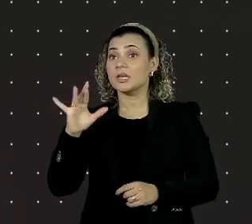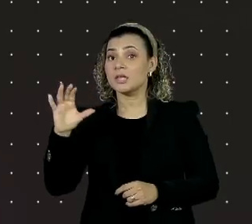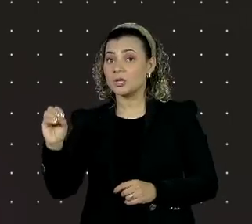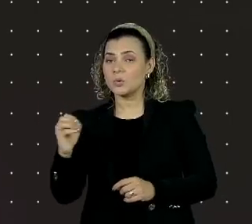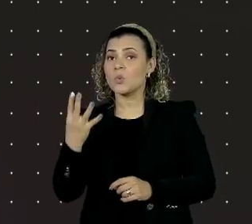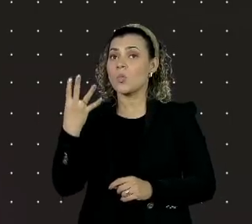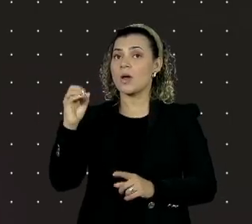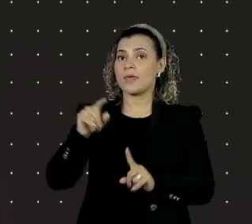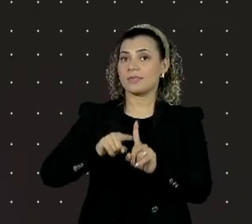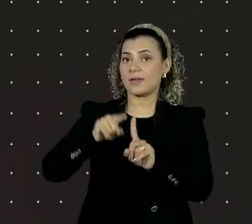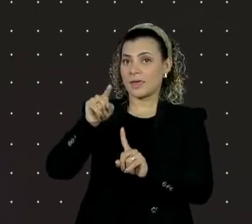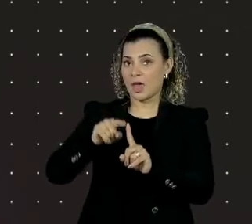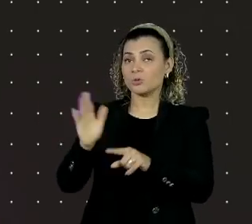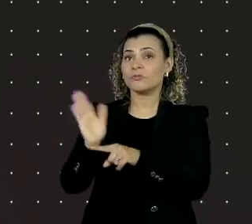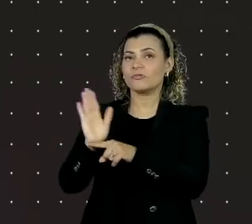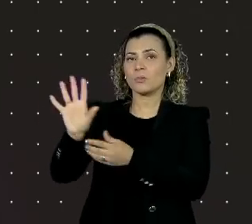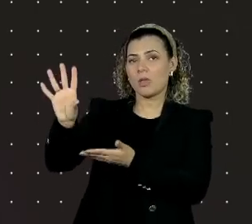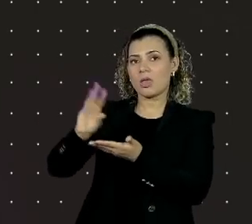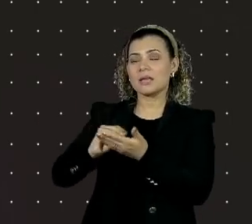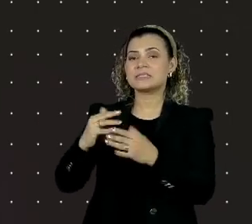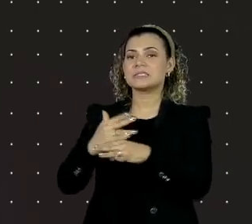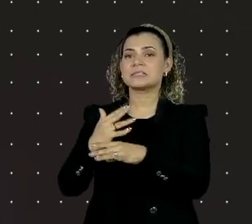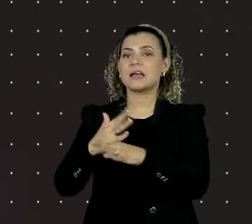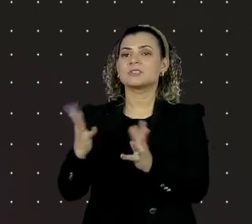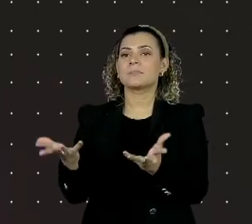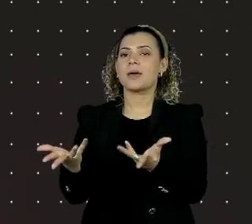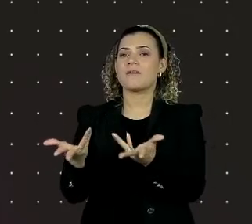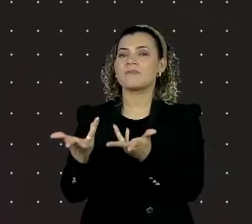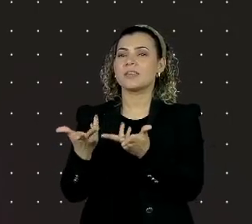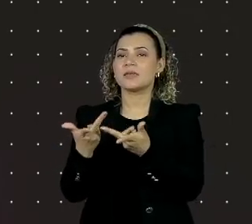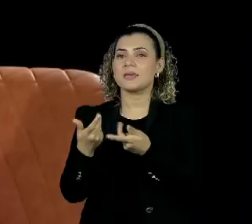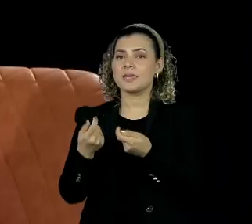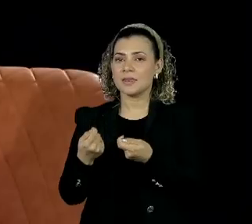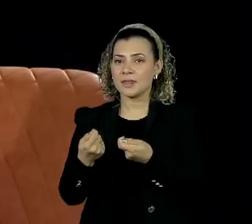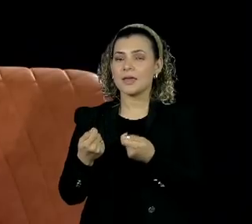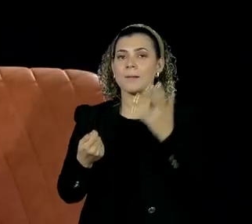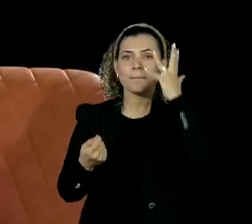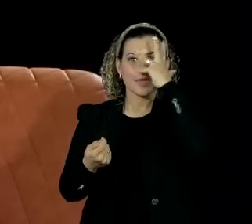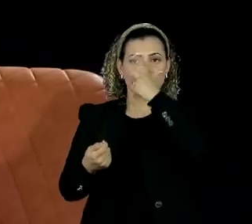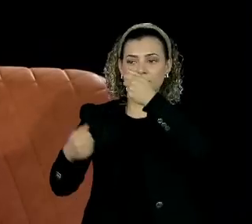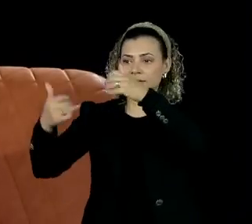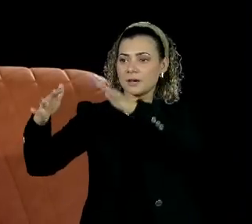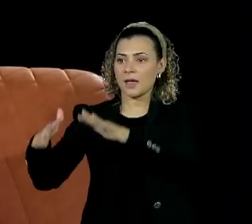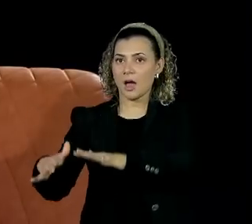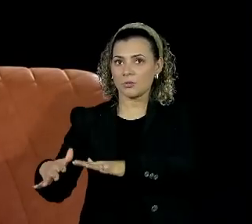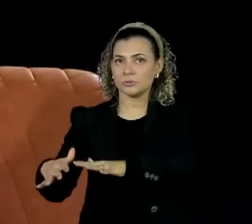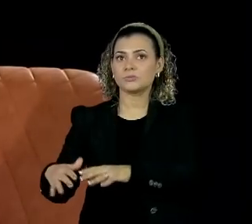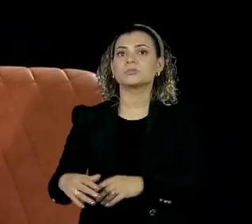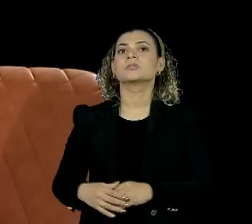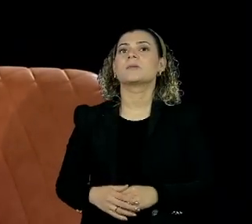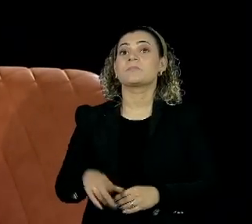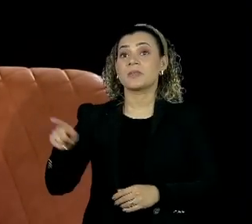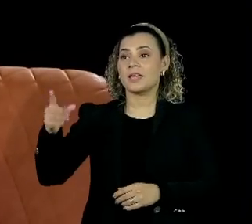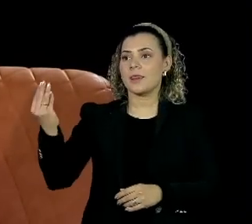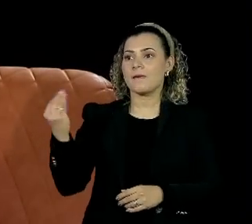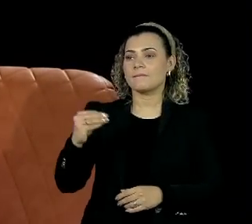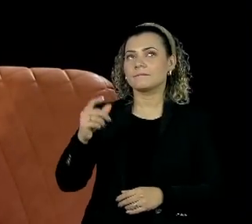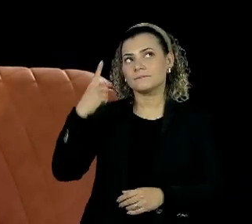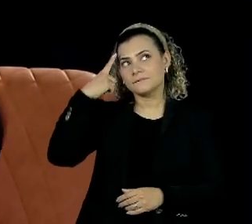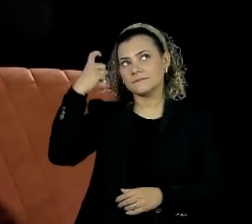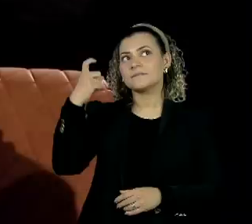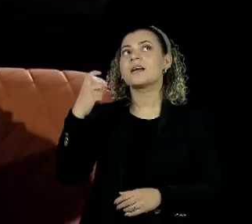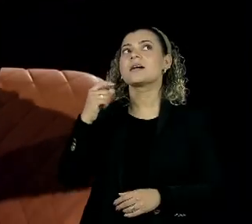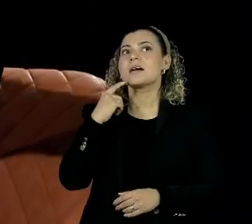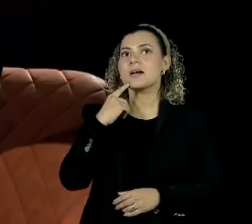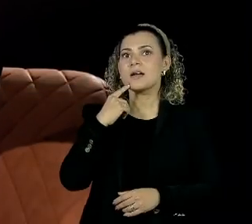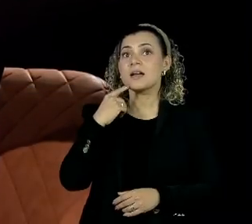Nelson Pereira dos Santos, do filme, Cidade Maravilha, da beleza e do caos, ele colocou o purgatório ali, né? E aí ele veio